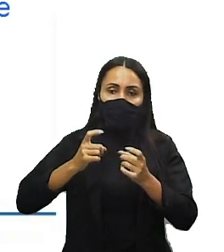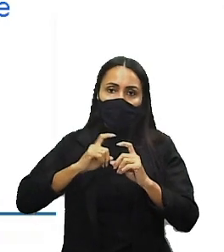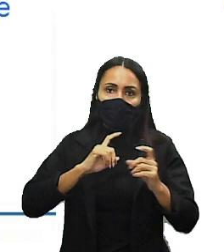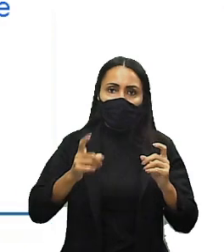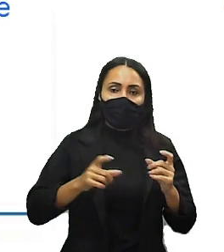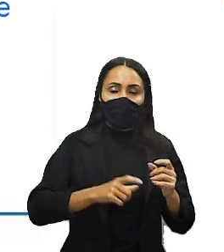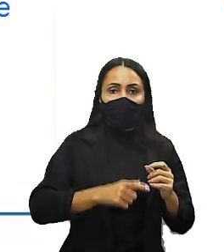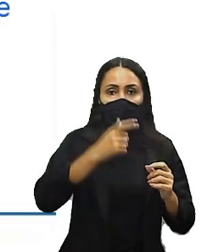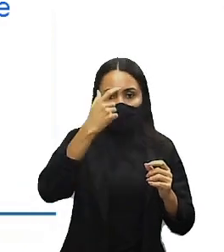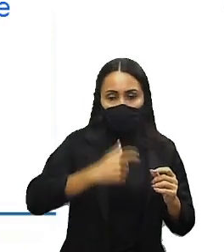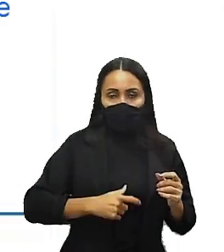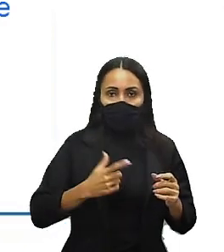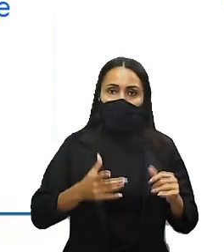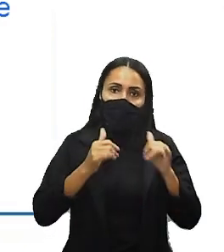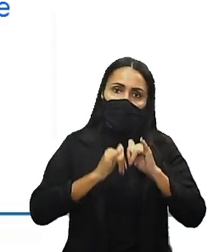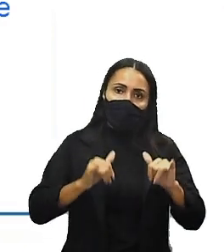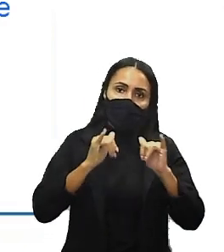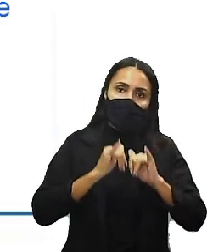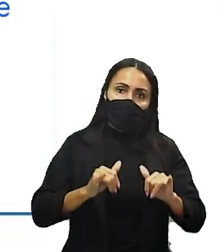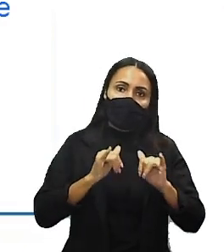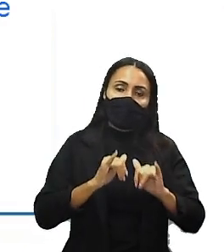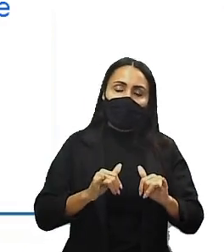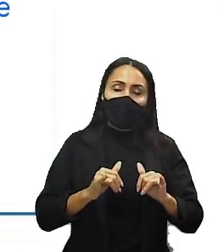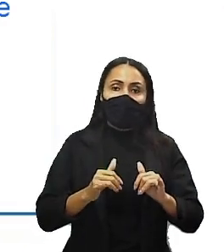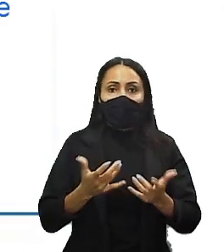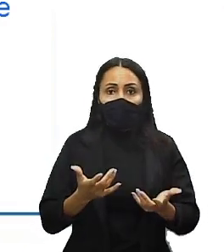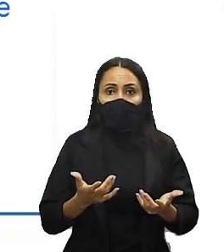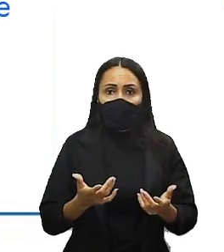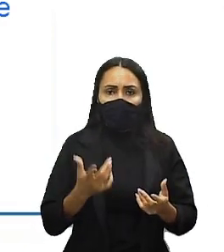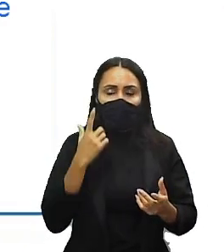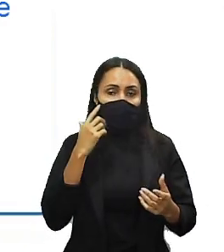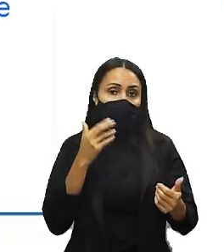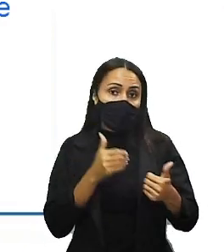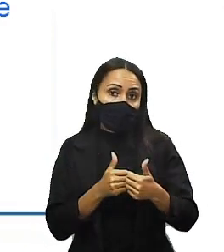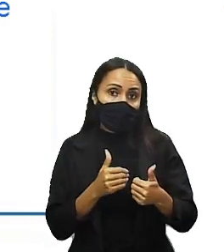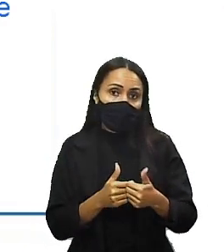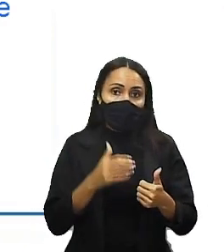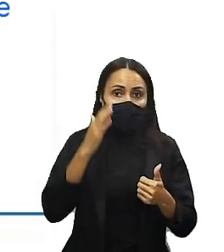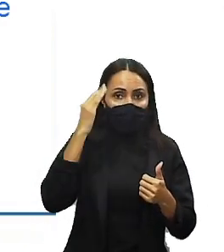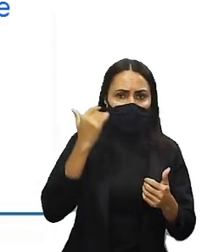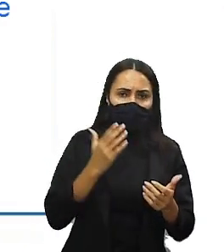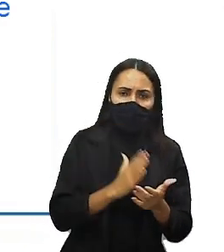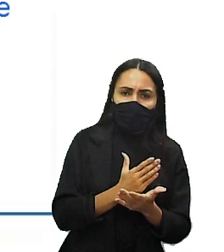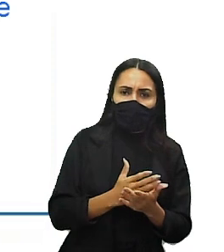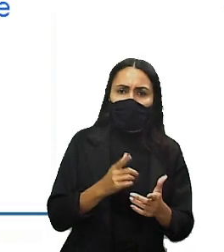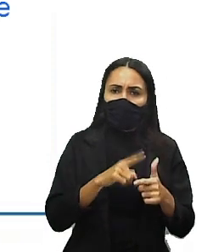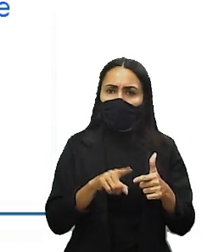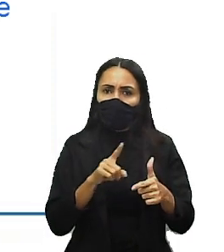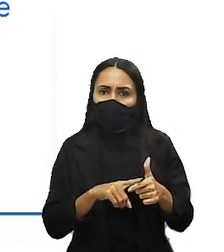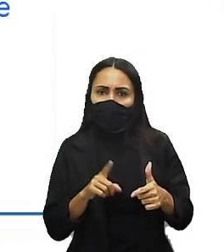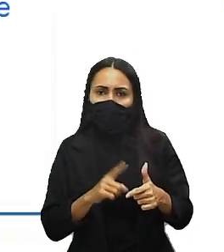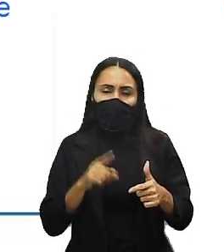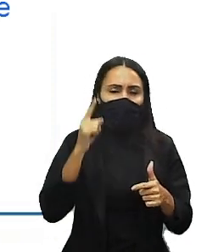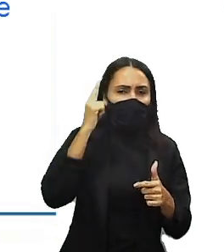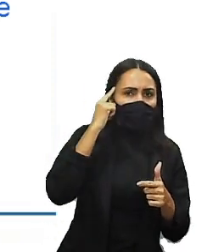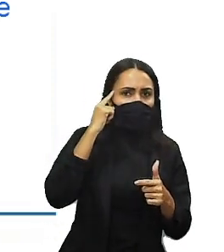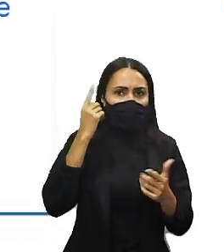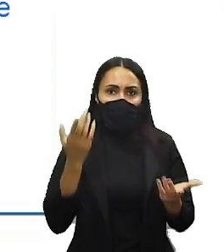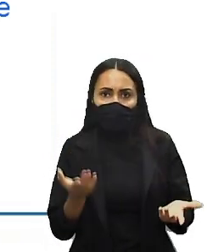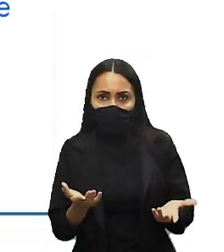comportamento informacional na internet com o usuário, eu chego junto dele para saber se ele está com algum problema, se ele tem alguma dúvida